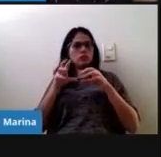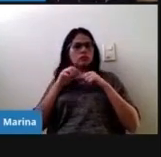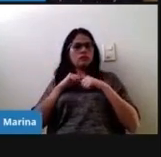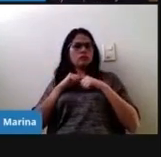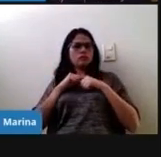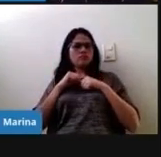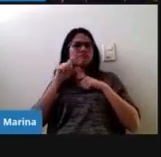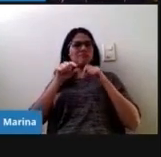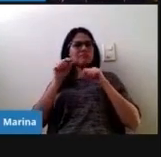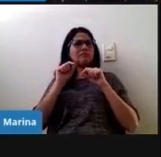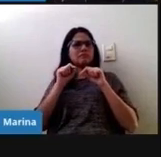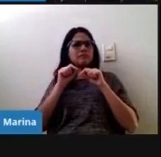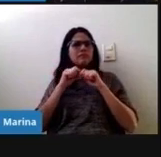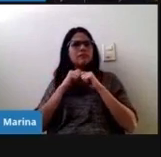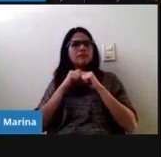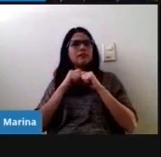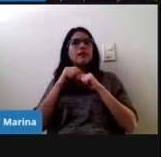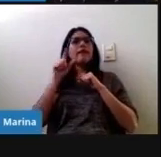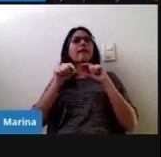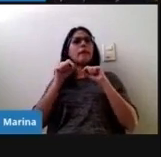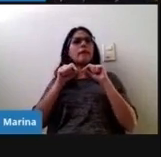principais características